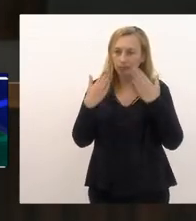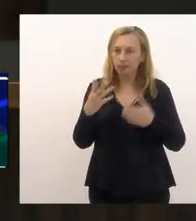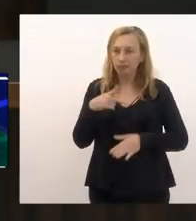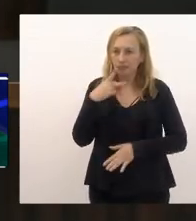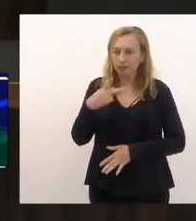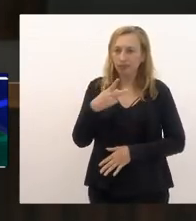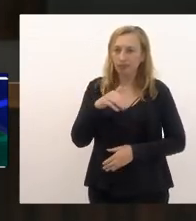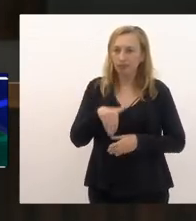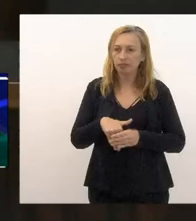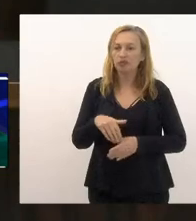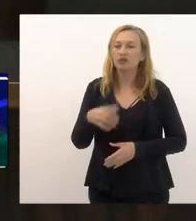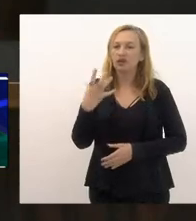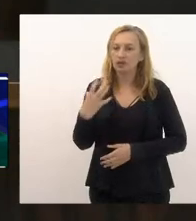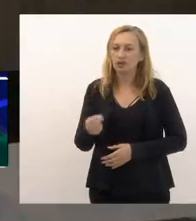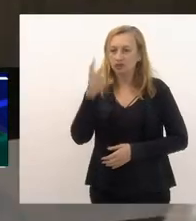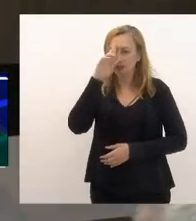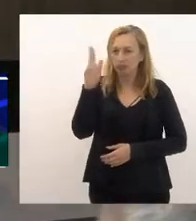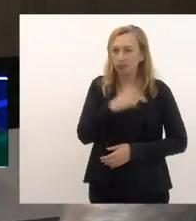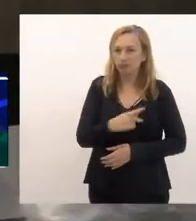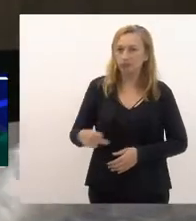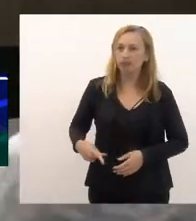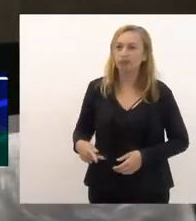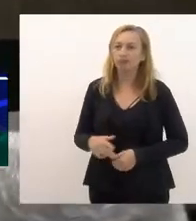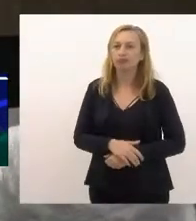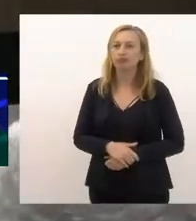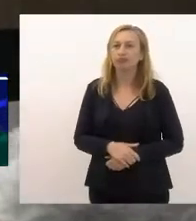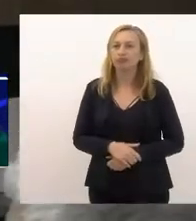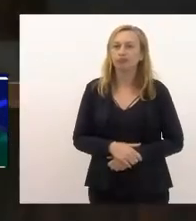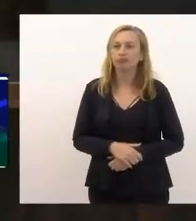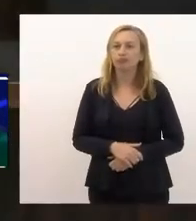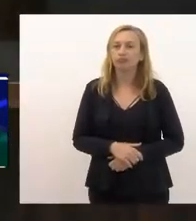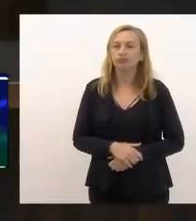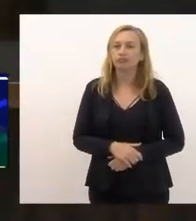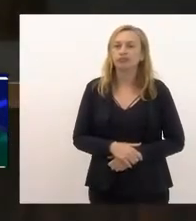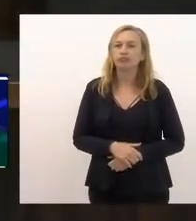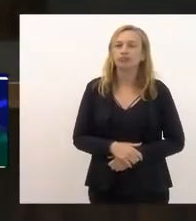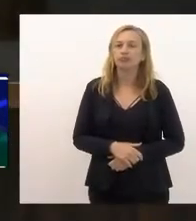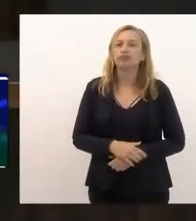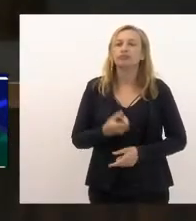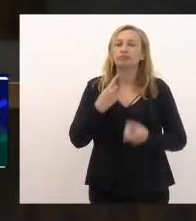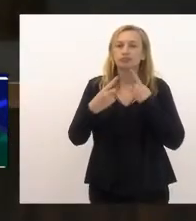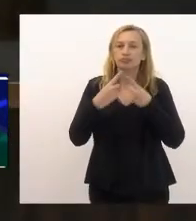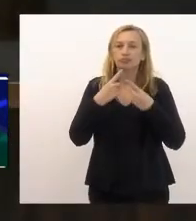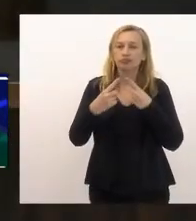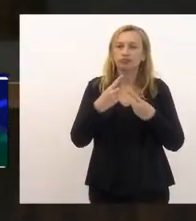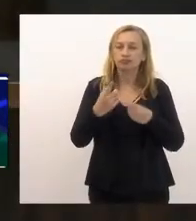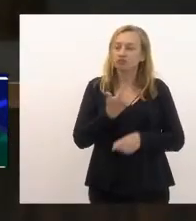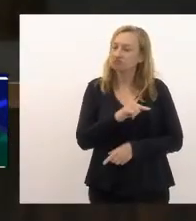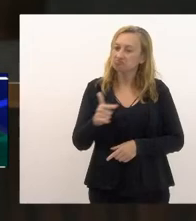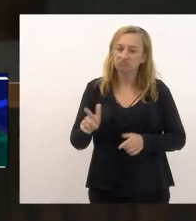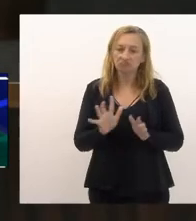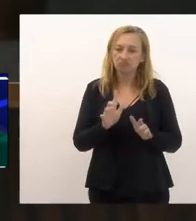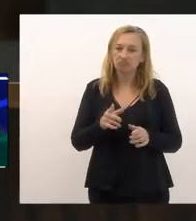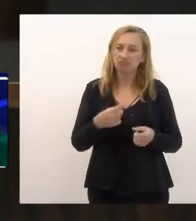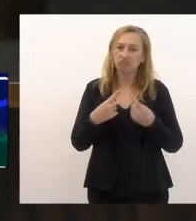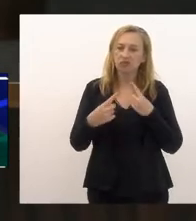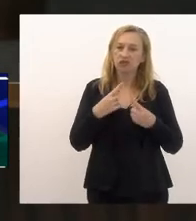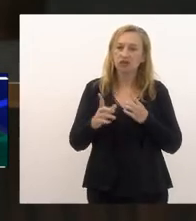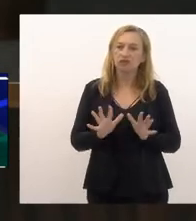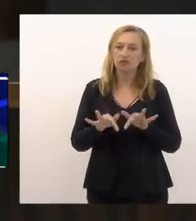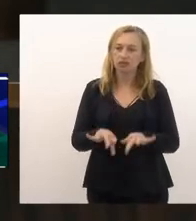parecer. Favorável, presidente. Com o parecer emitido, em discussão. Não havendo quem queira